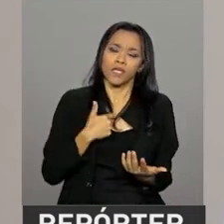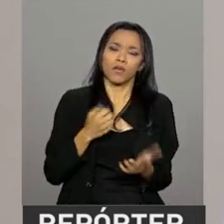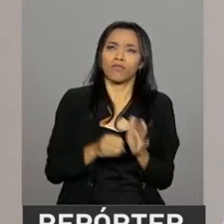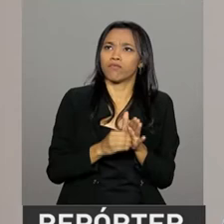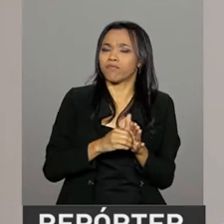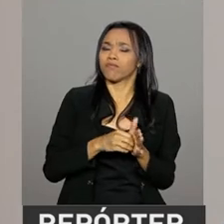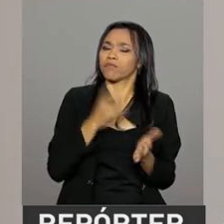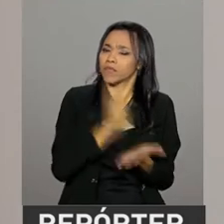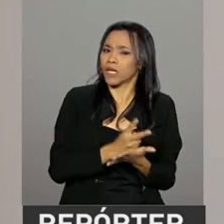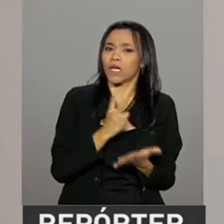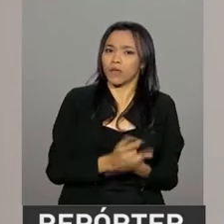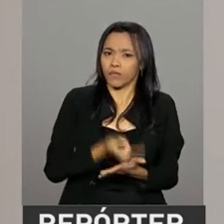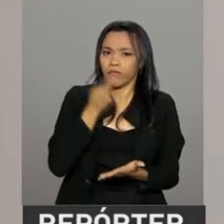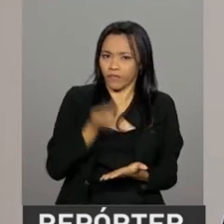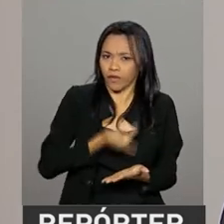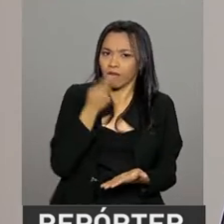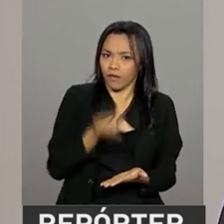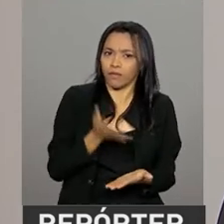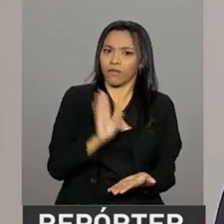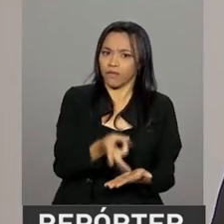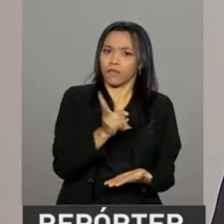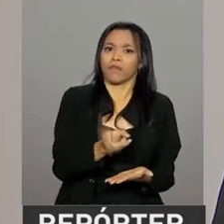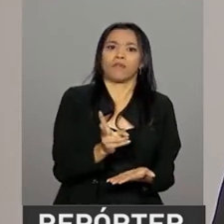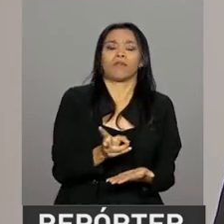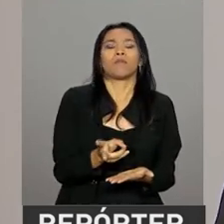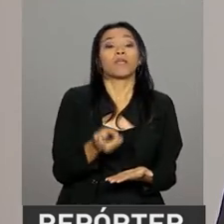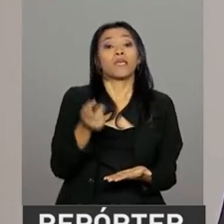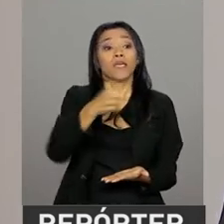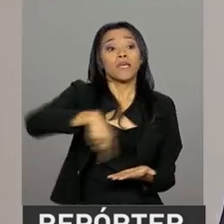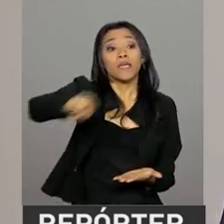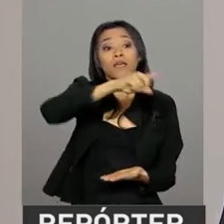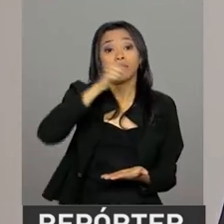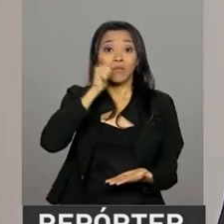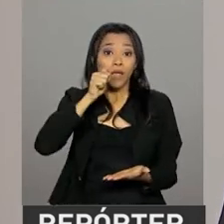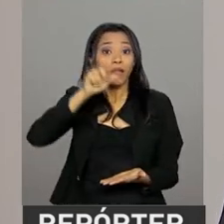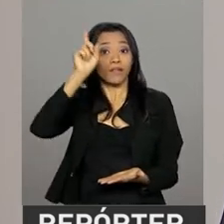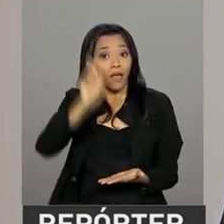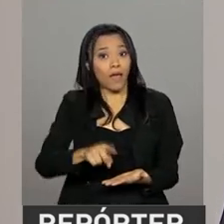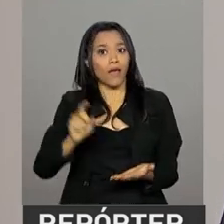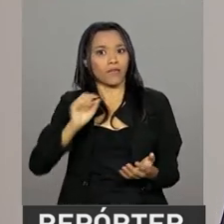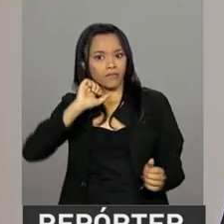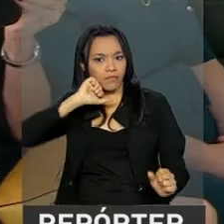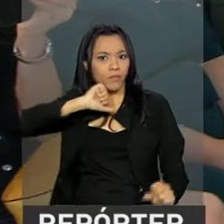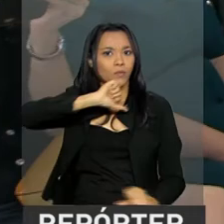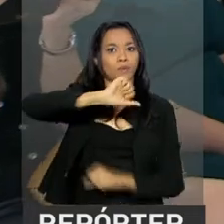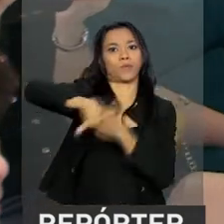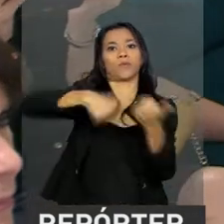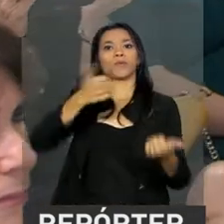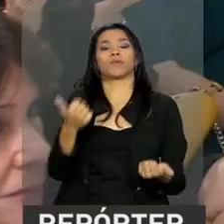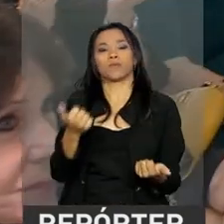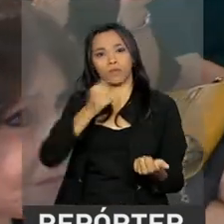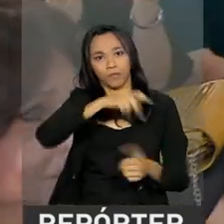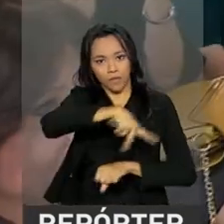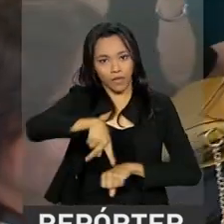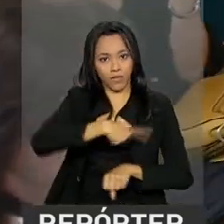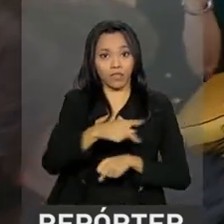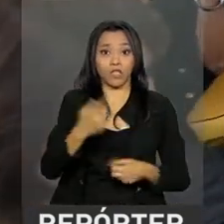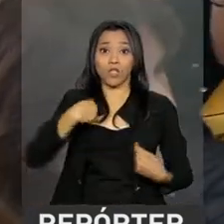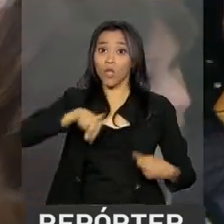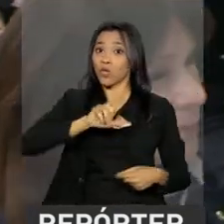que as mulheres de transformação de nosso país nós não podemos jamais